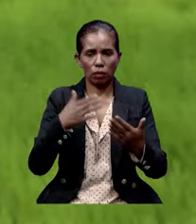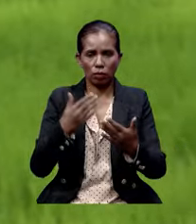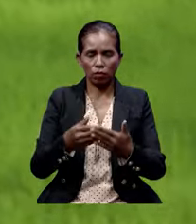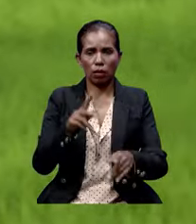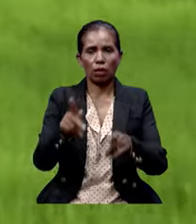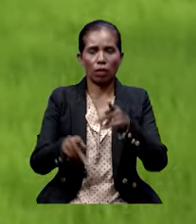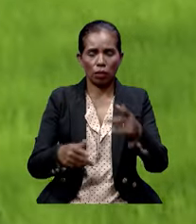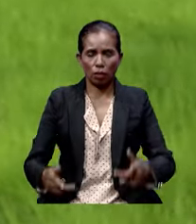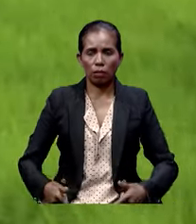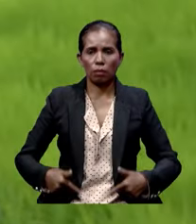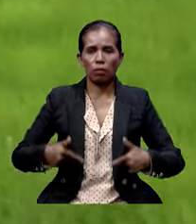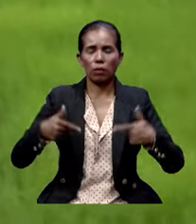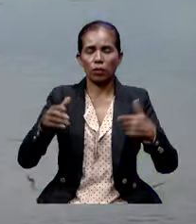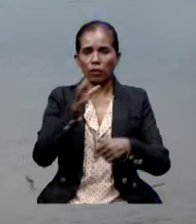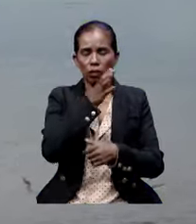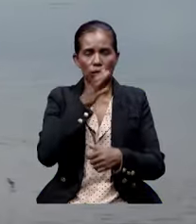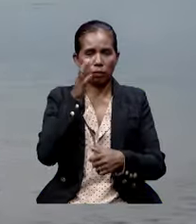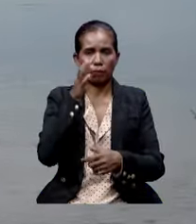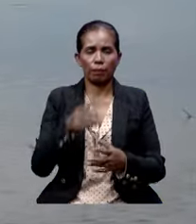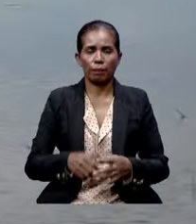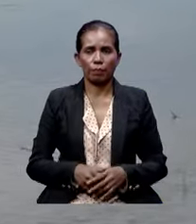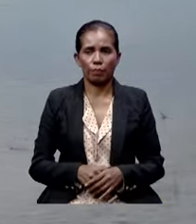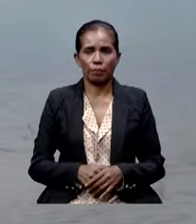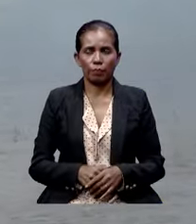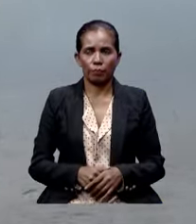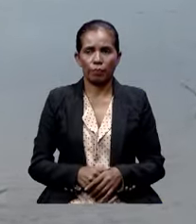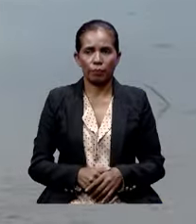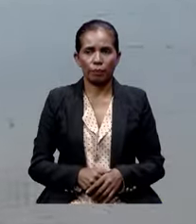população morre ou vida agricultura. Matheus Romário, Rafael dos Reis, GMN.